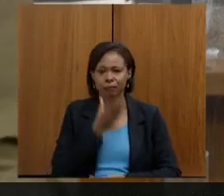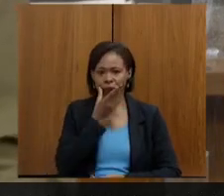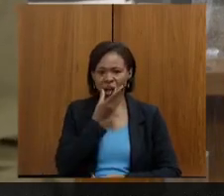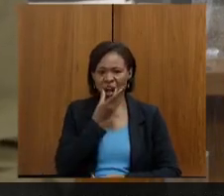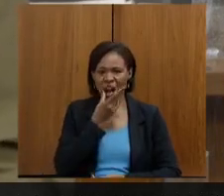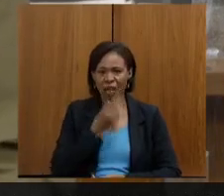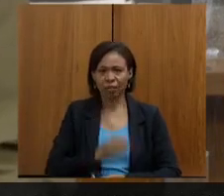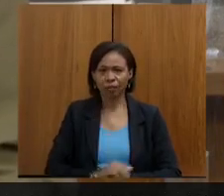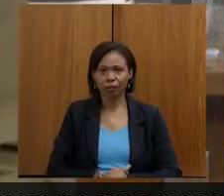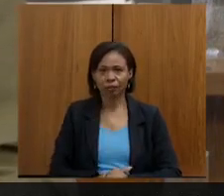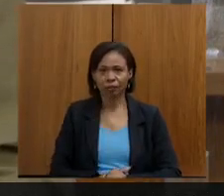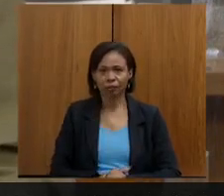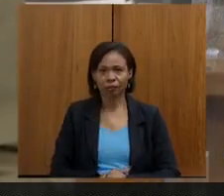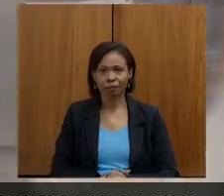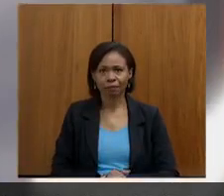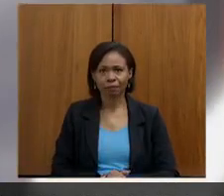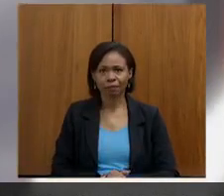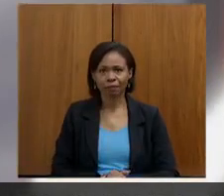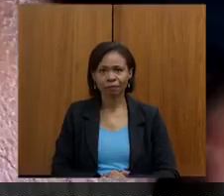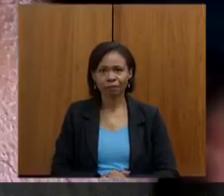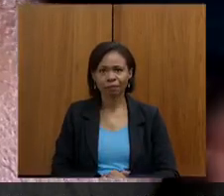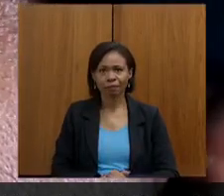E aí